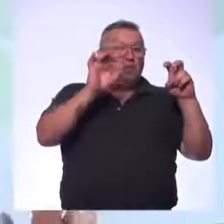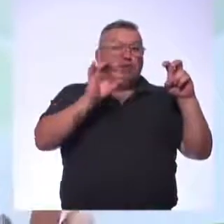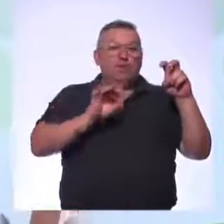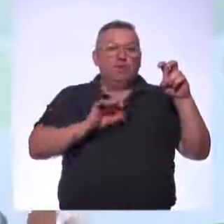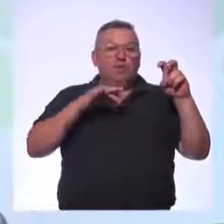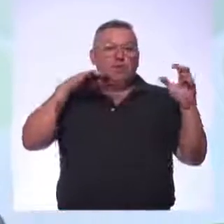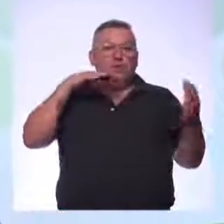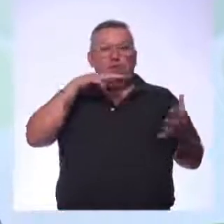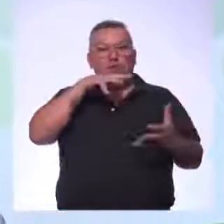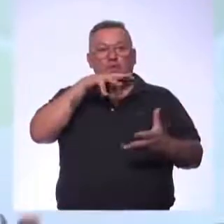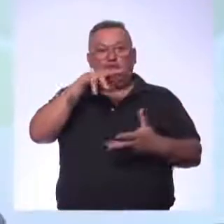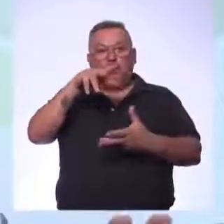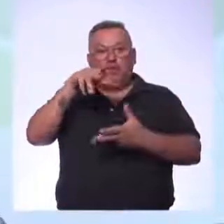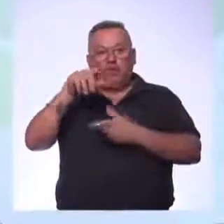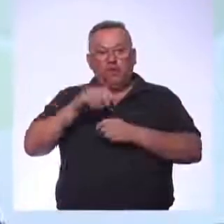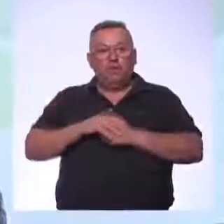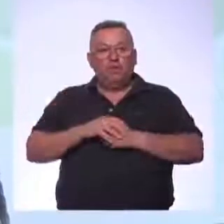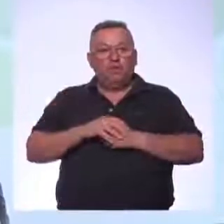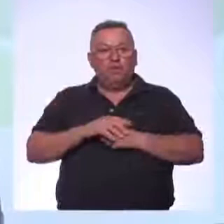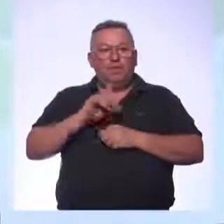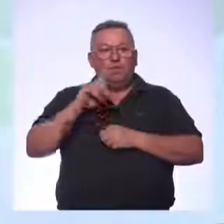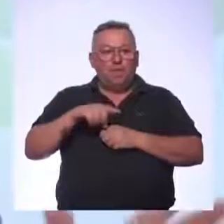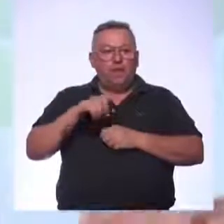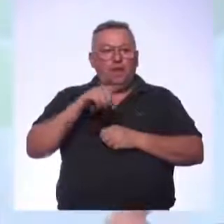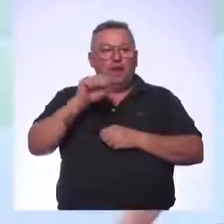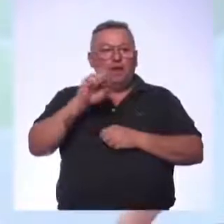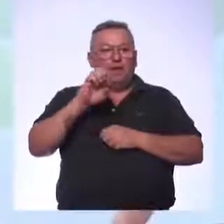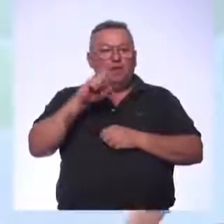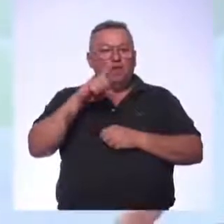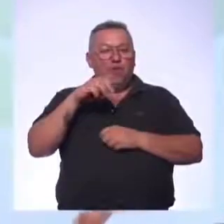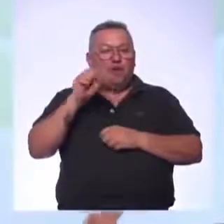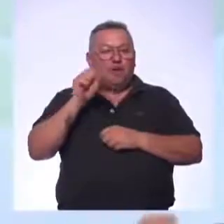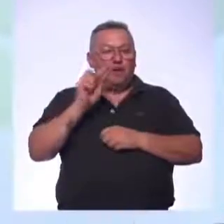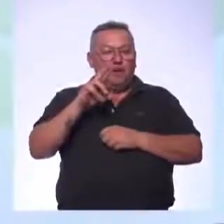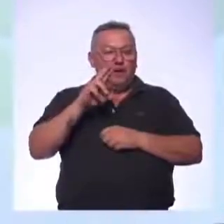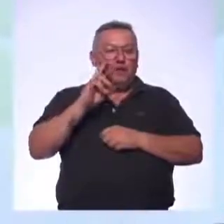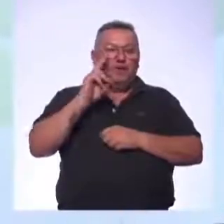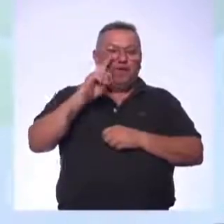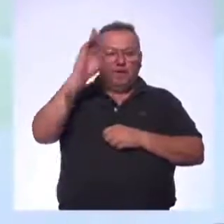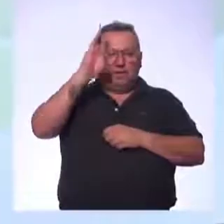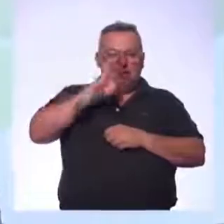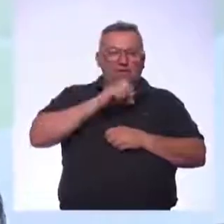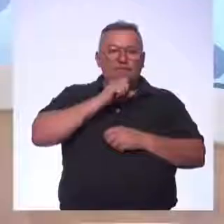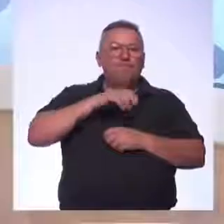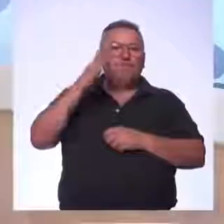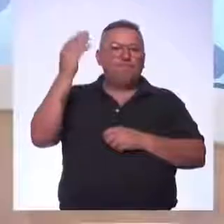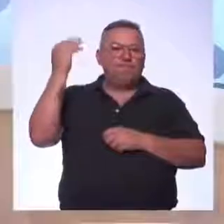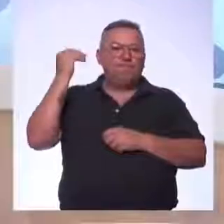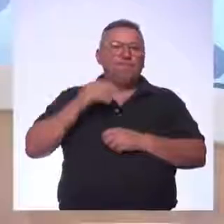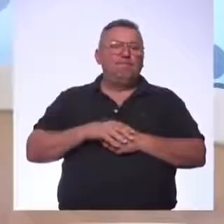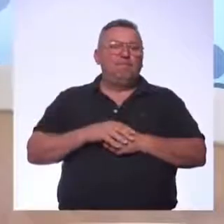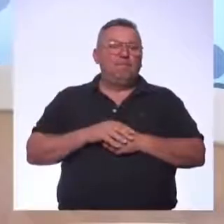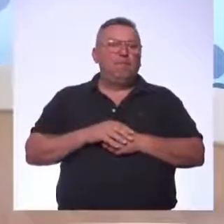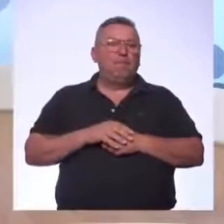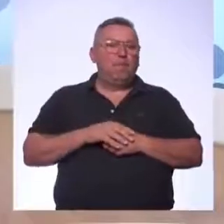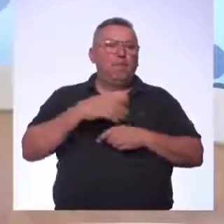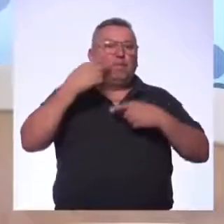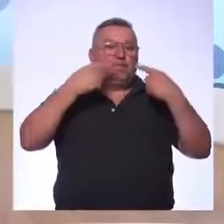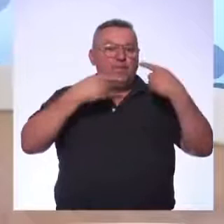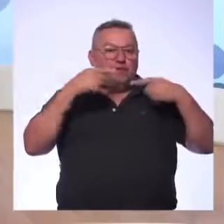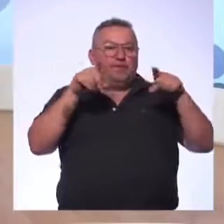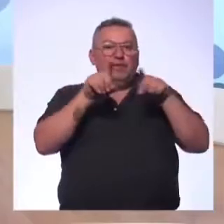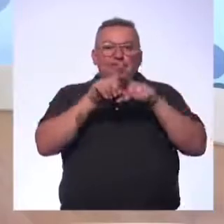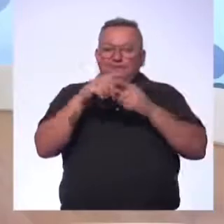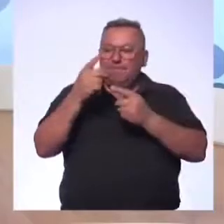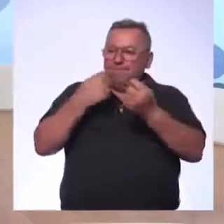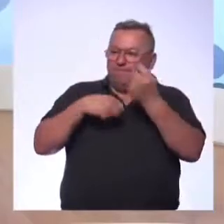no mundo é de bacias sedimentares. Então, veja que o Brasil é bem antigo, né? O Brasil é bem antigo, né? E politicamente,